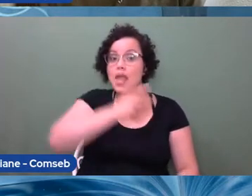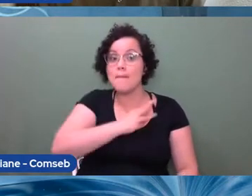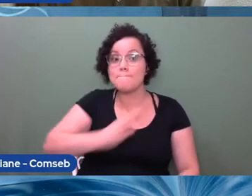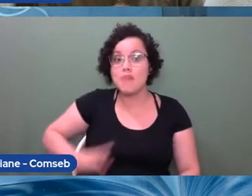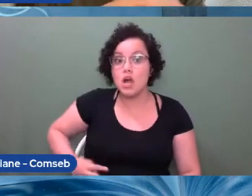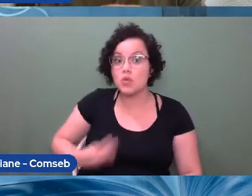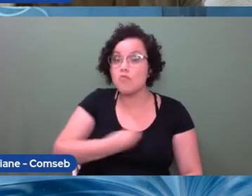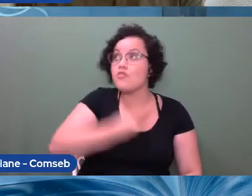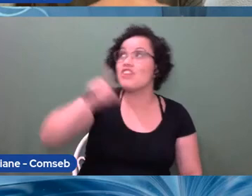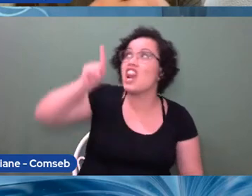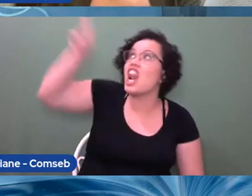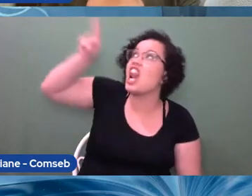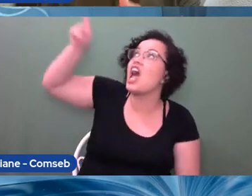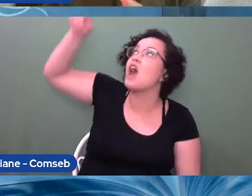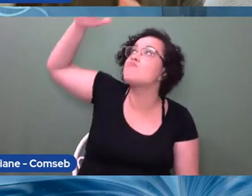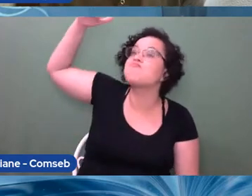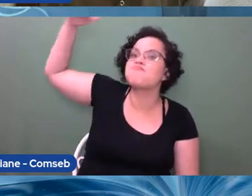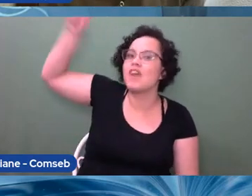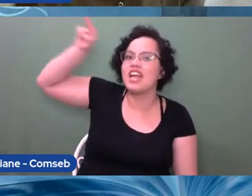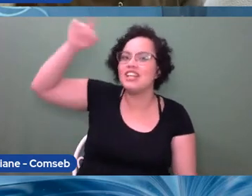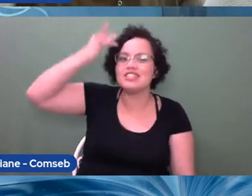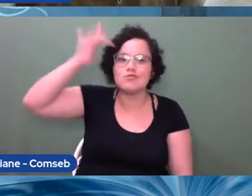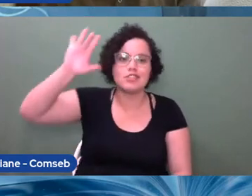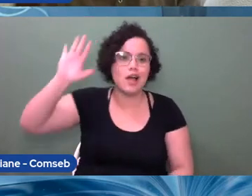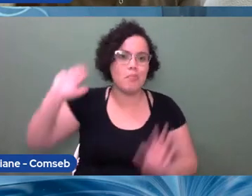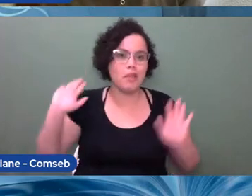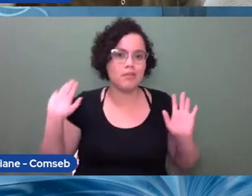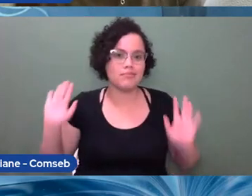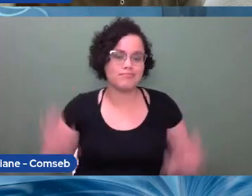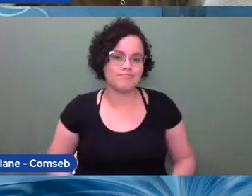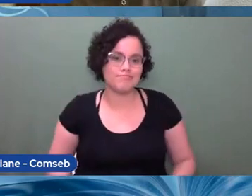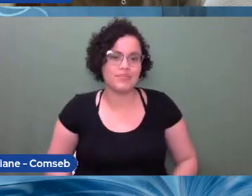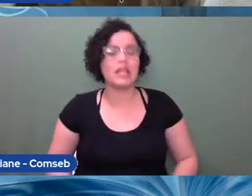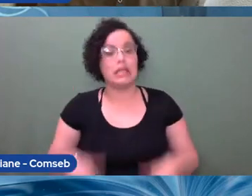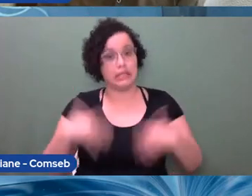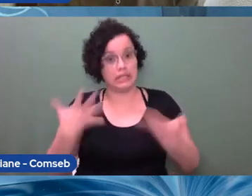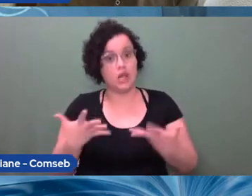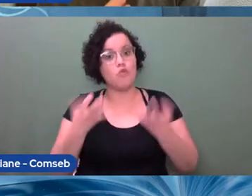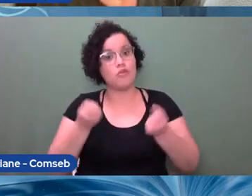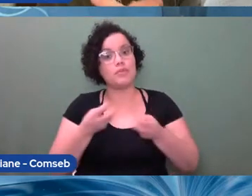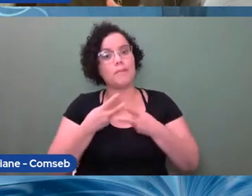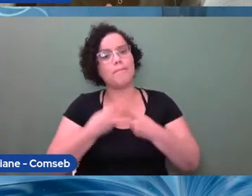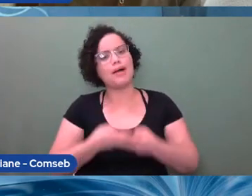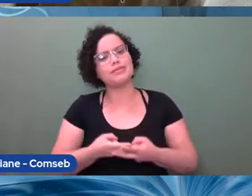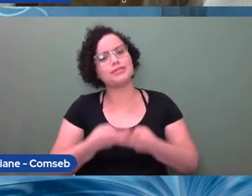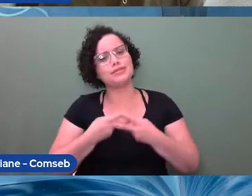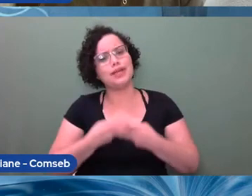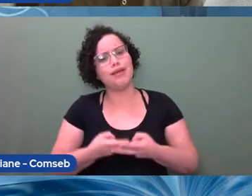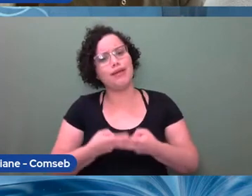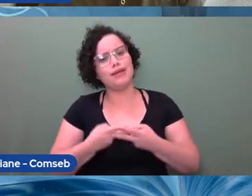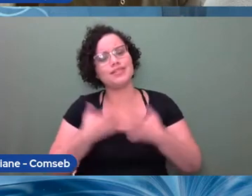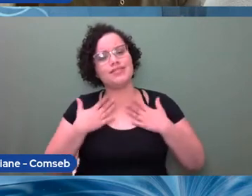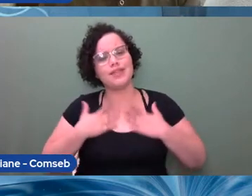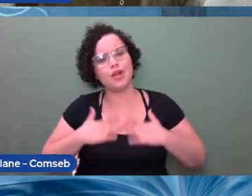cogitando. Então, portanto, vamos ter paciência e tranquilidade, não é? Porque realmente existe